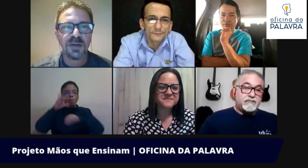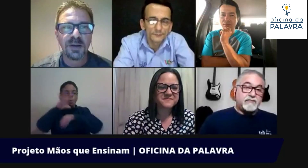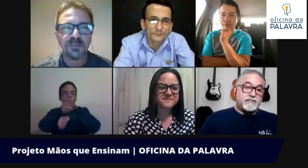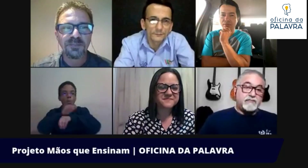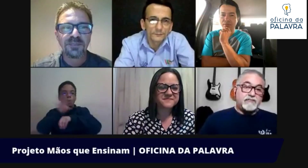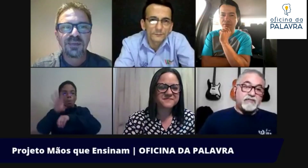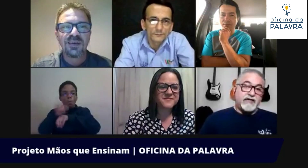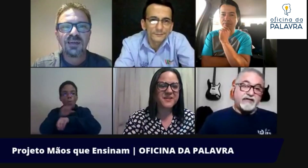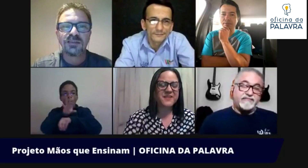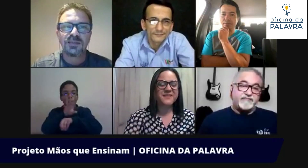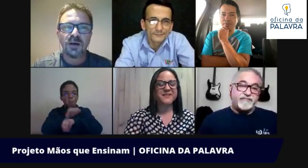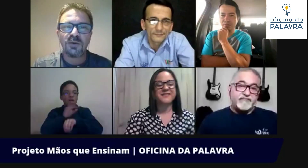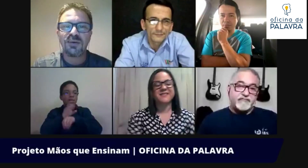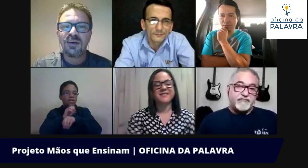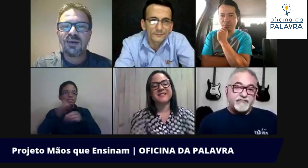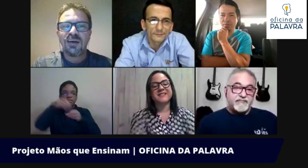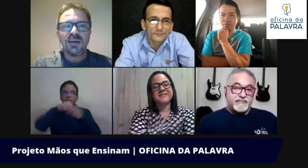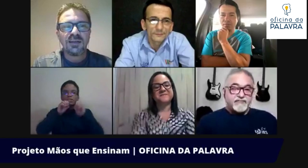menos Bíblia.